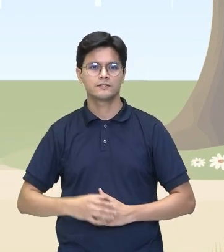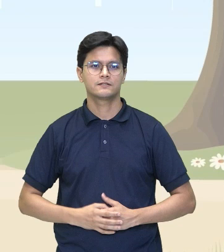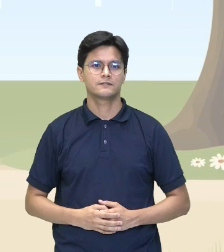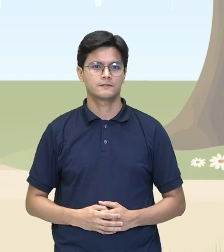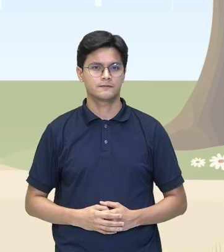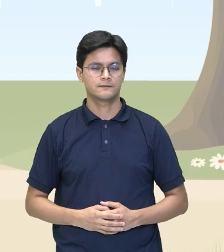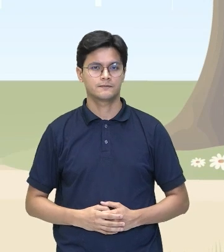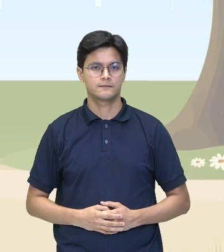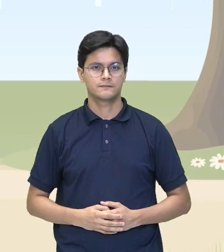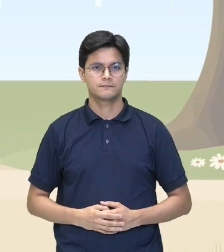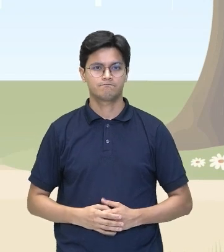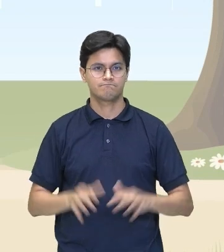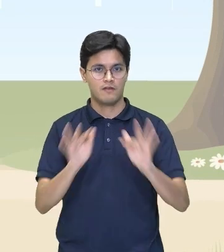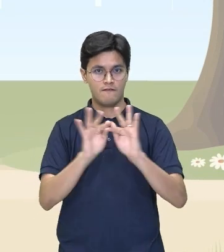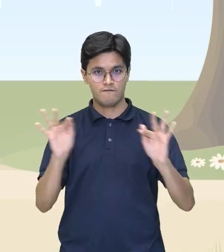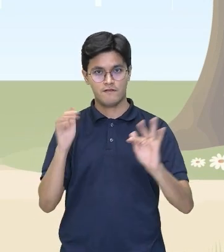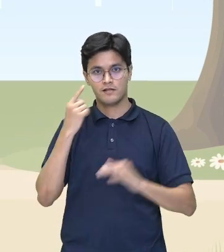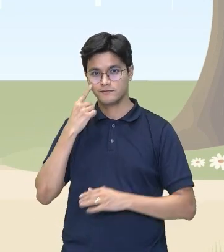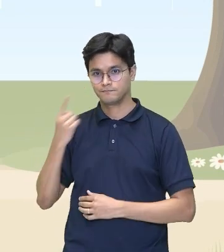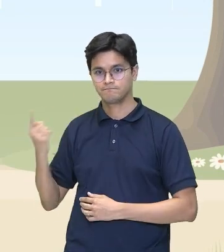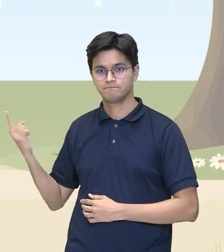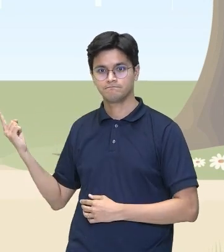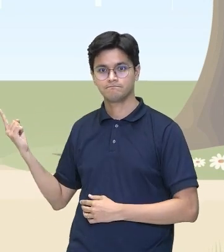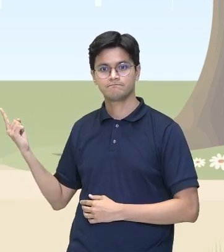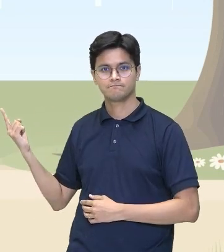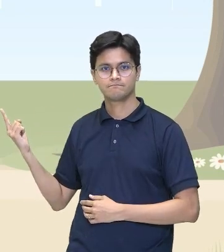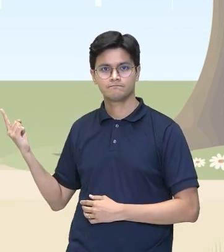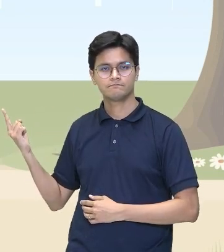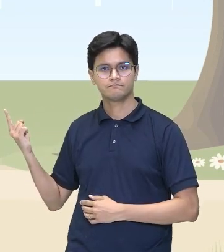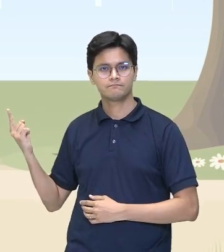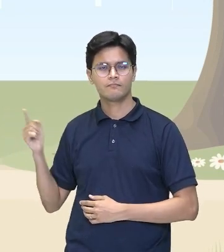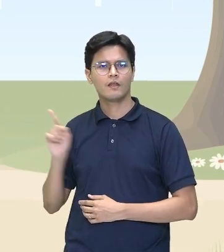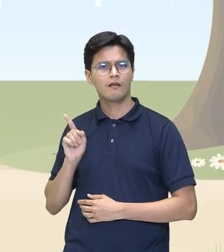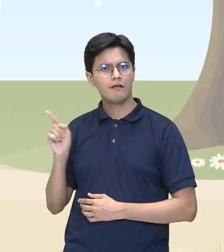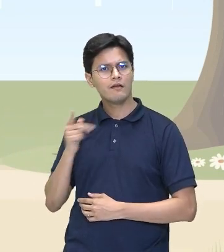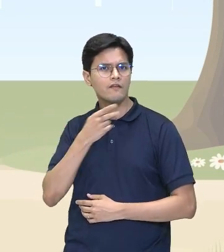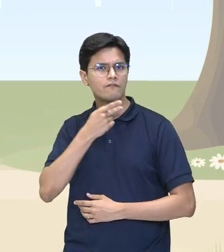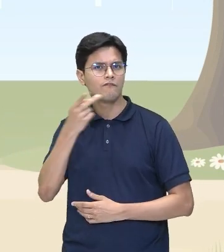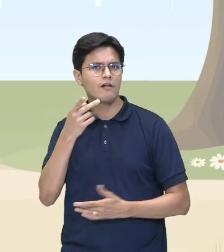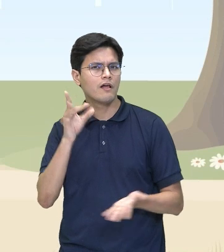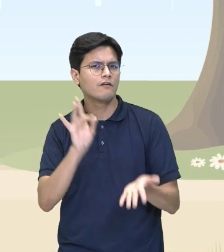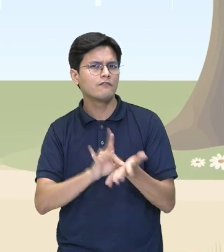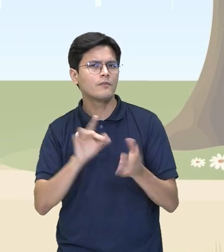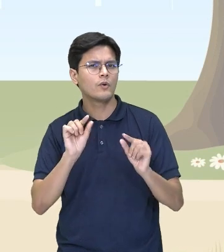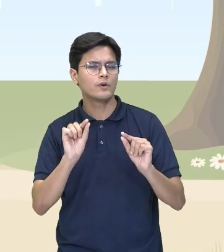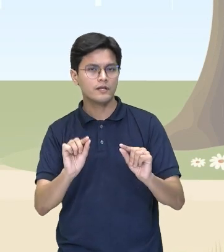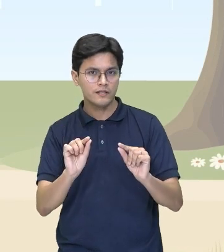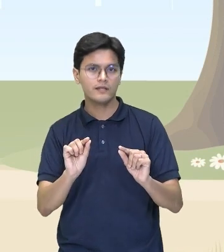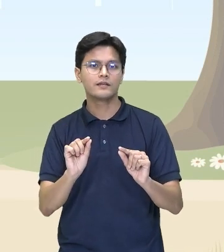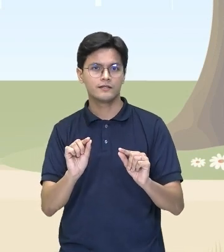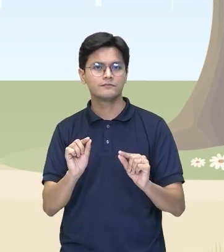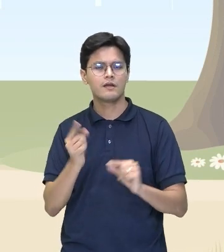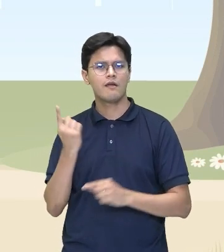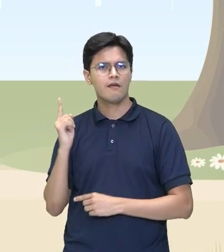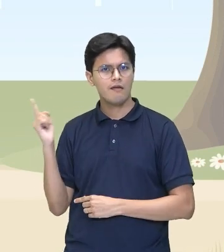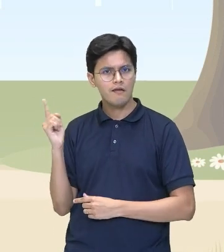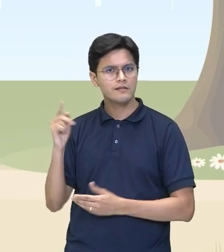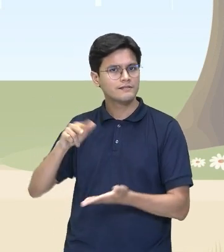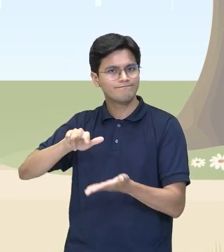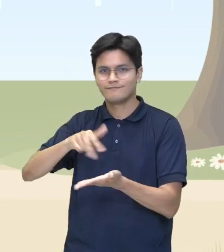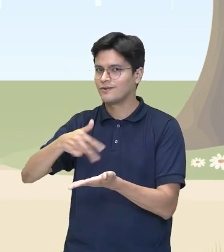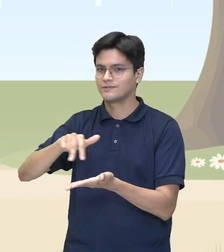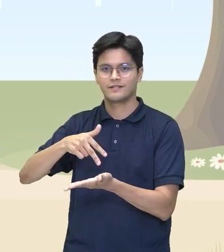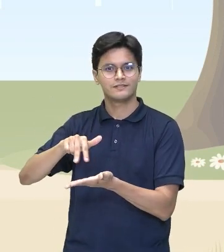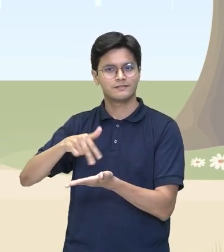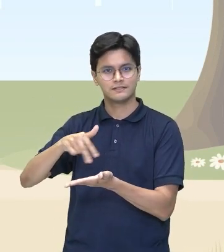not dancing, né? Então, eles estão afirmando que eles não estavam dancing, dançando. E o que